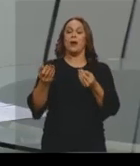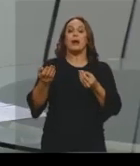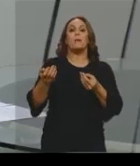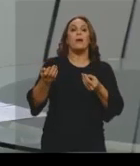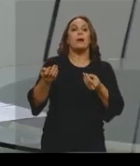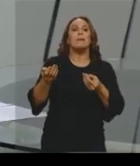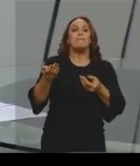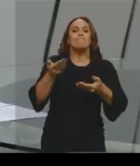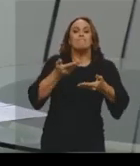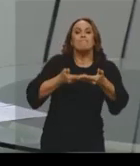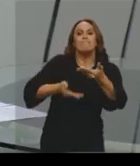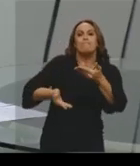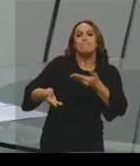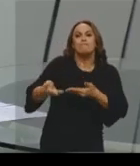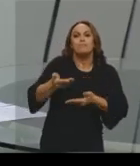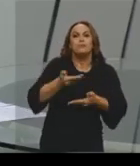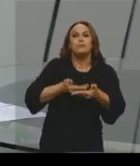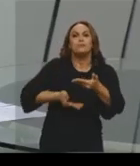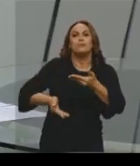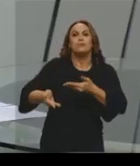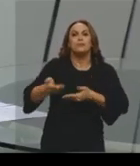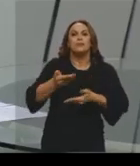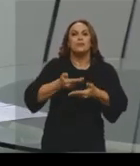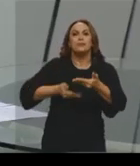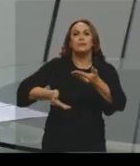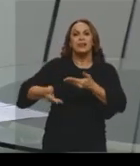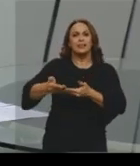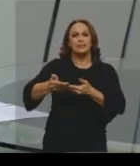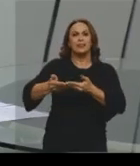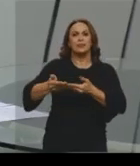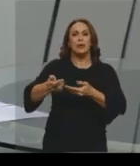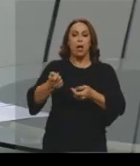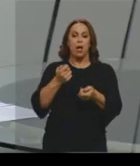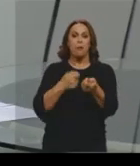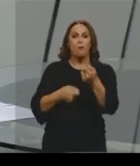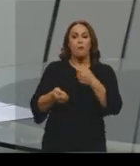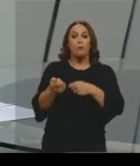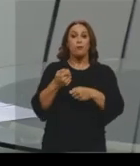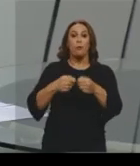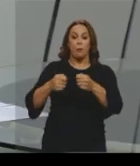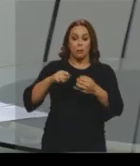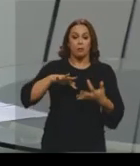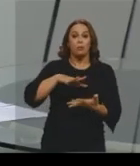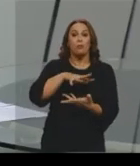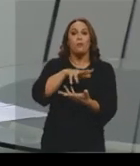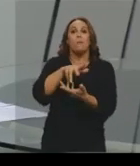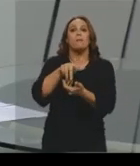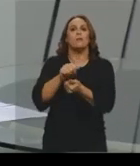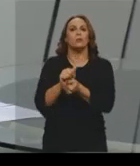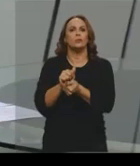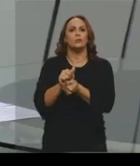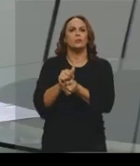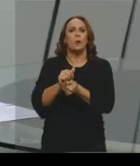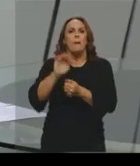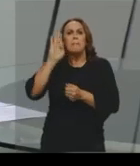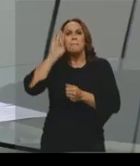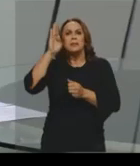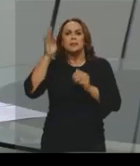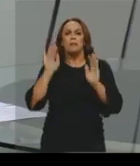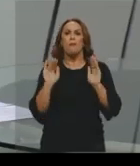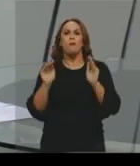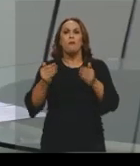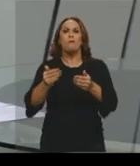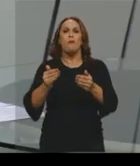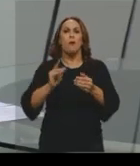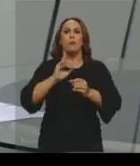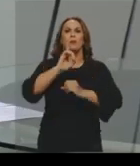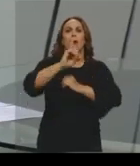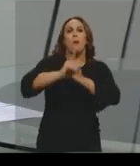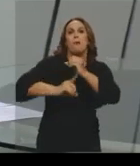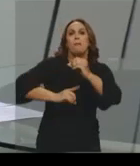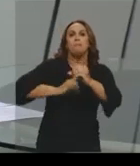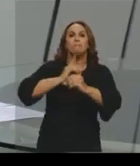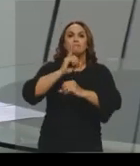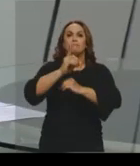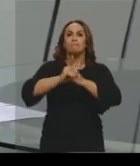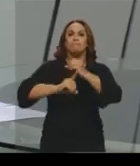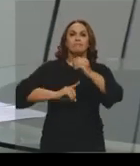relações socioeconômicas mundo afora, principalmente no tempo de globalização, a gente percebe